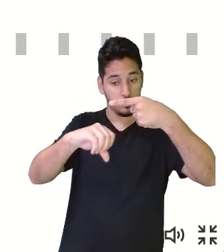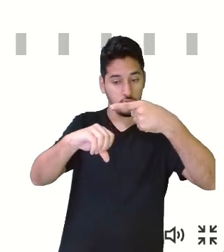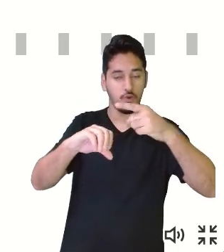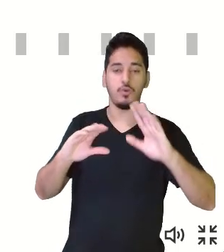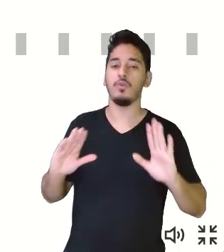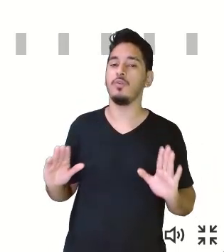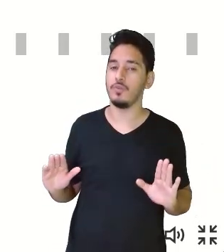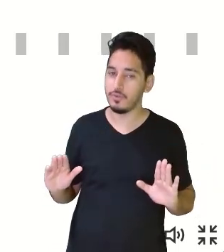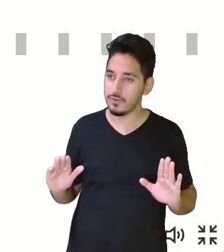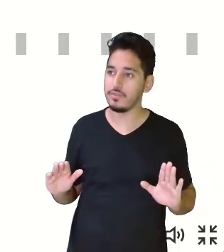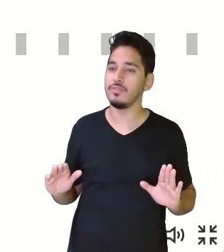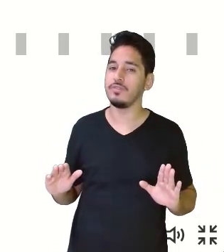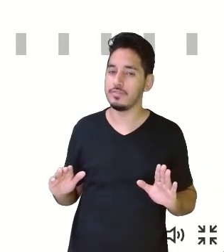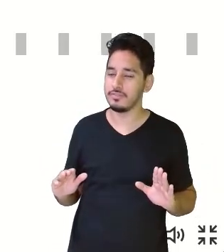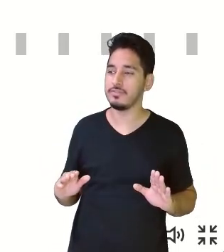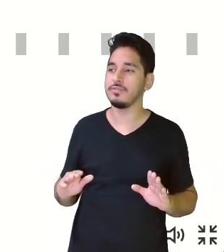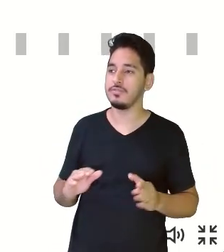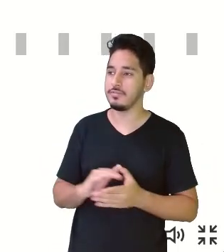6/9, certo?